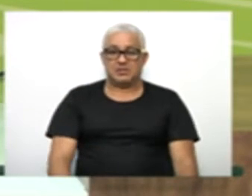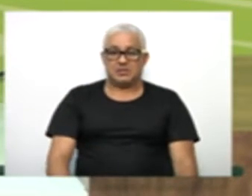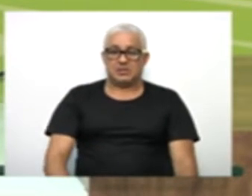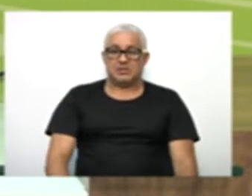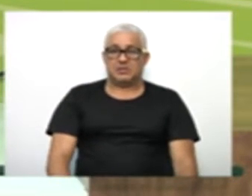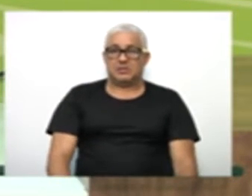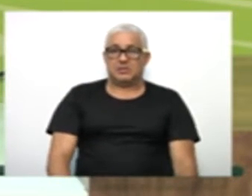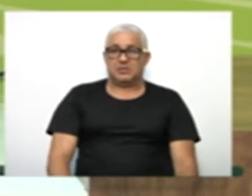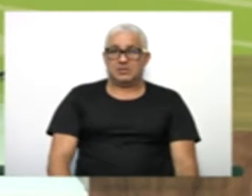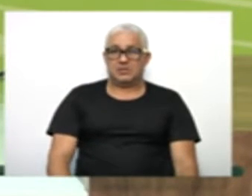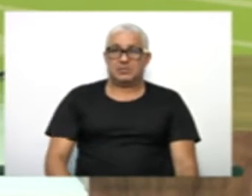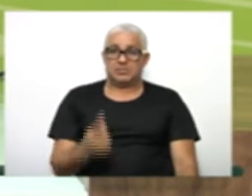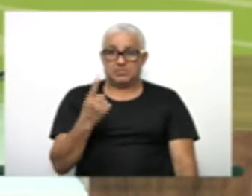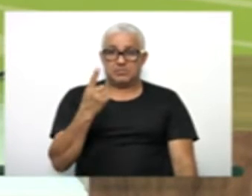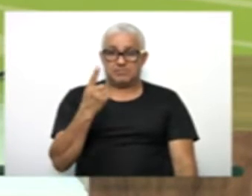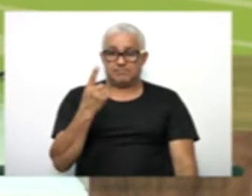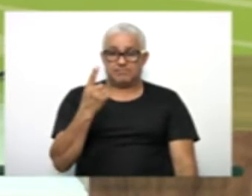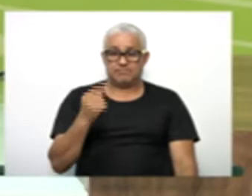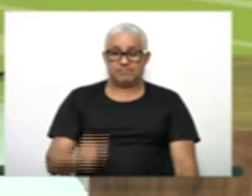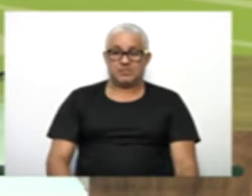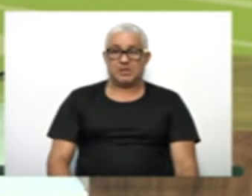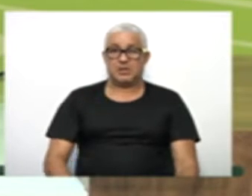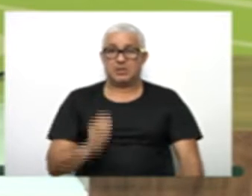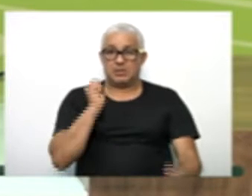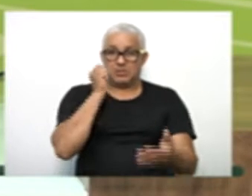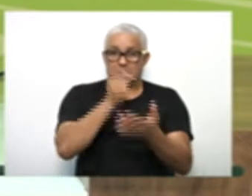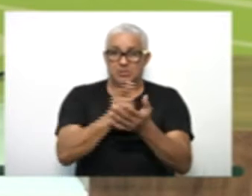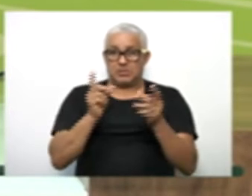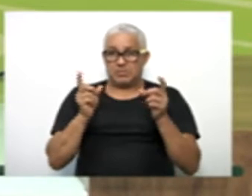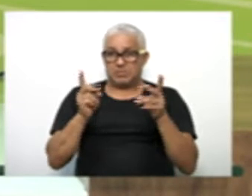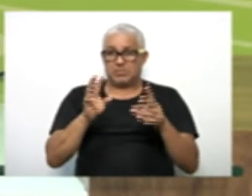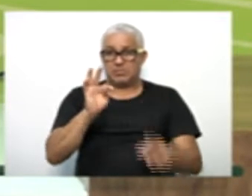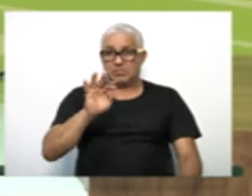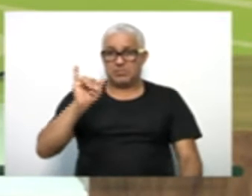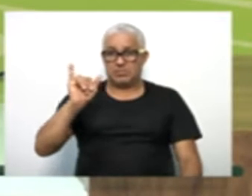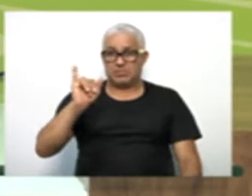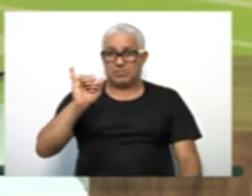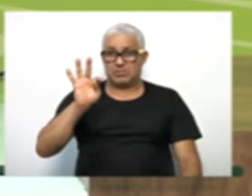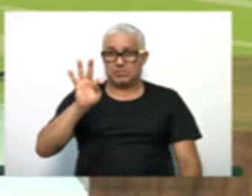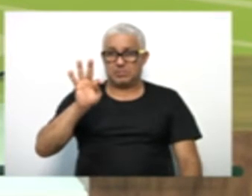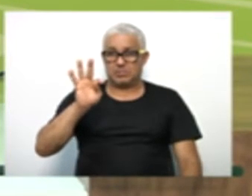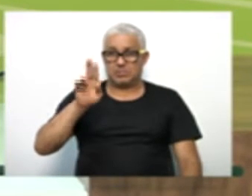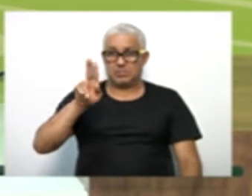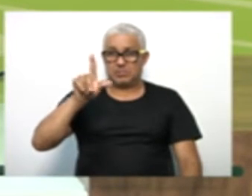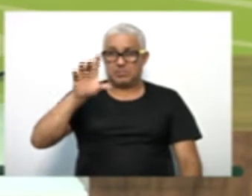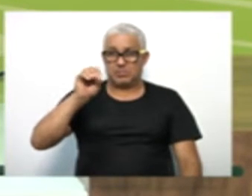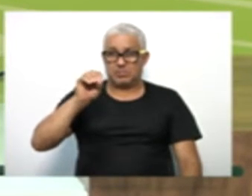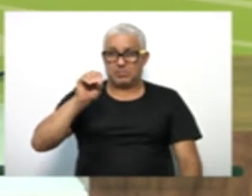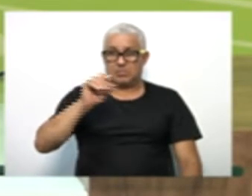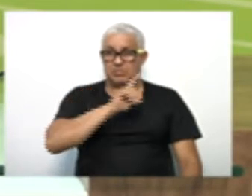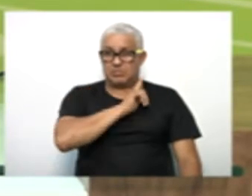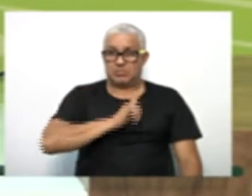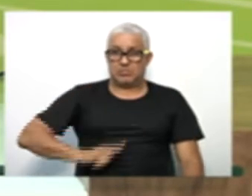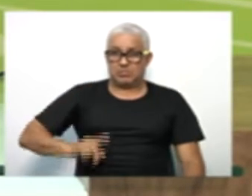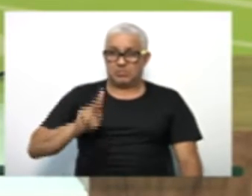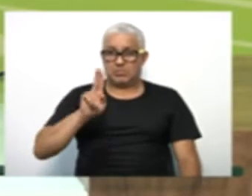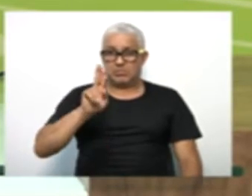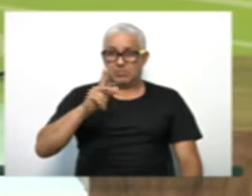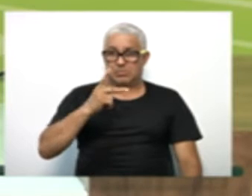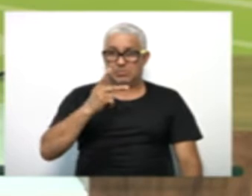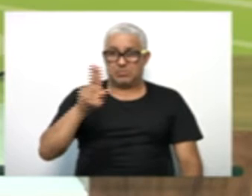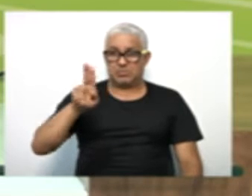modalidades mais rentáveis é a compra e venda de títulos públicos, que funciona basicamente como